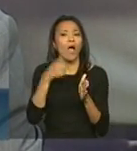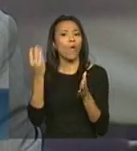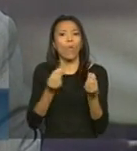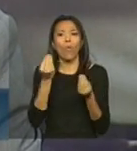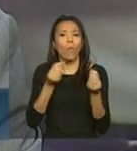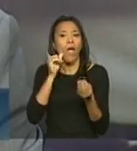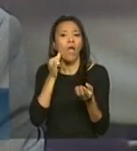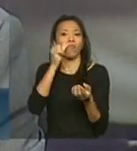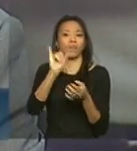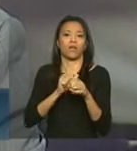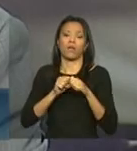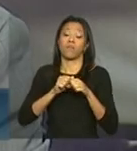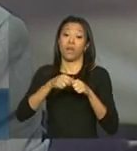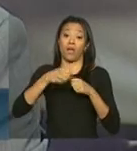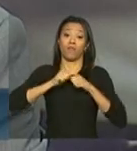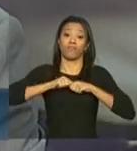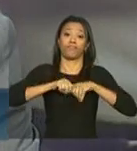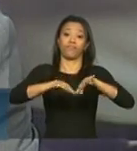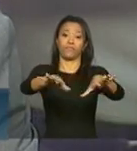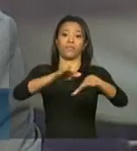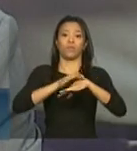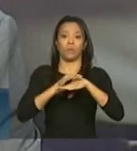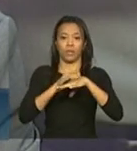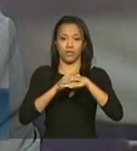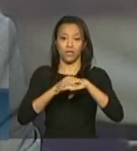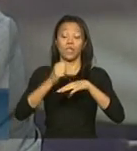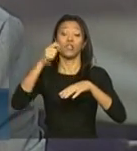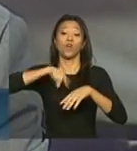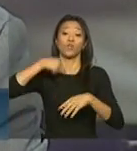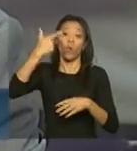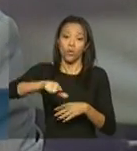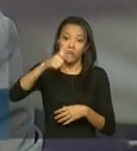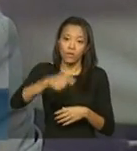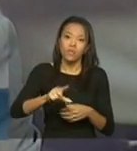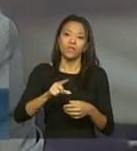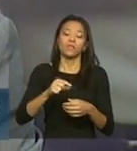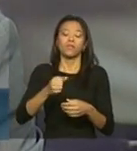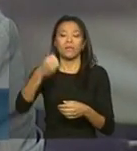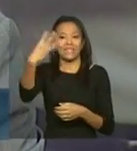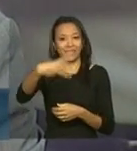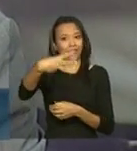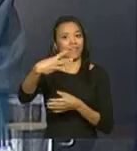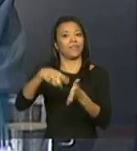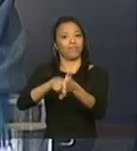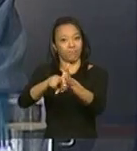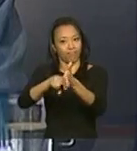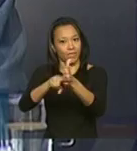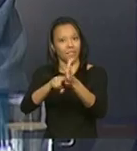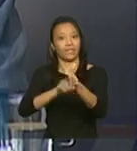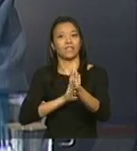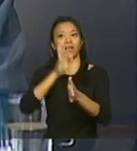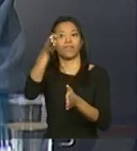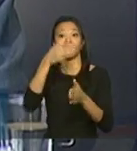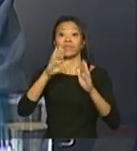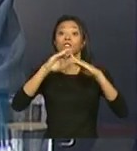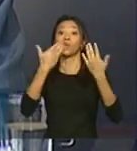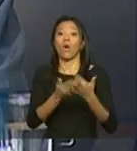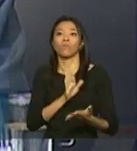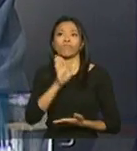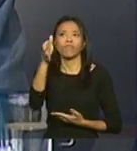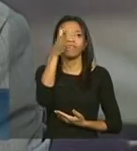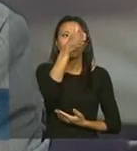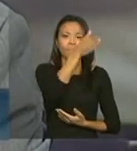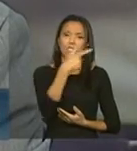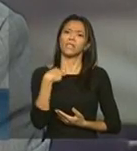reproduzindo ainda esse ano uma terceira edição, certo, da investigação nas escolas, dessa mobilização, que, na verdade,